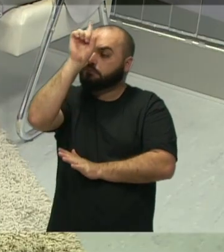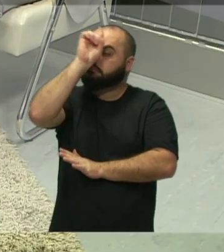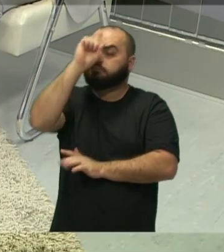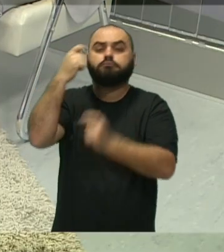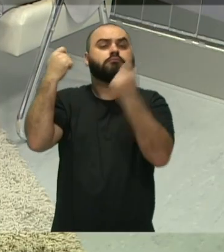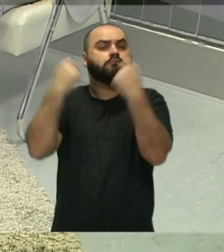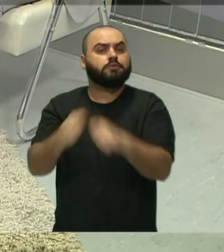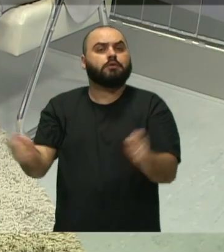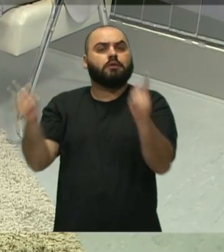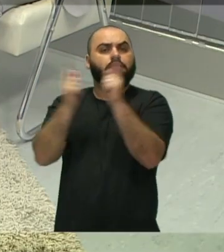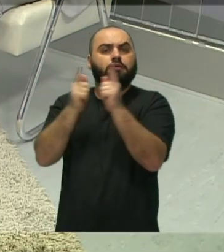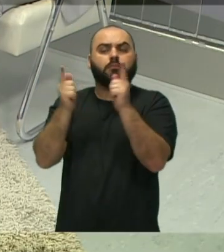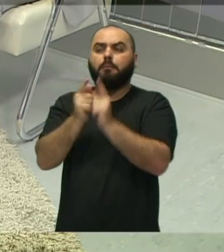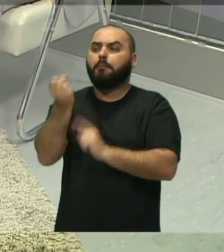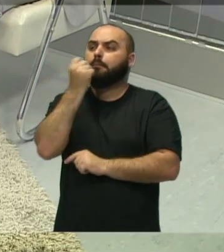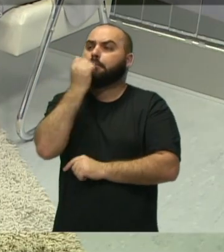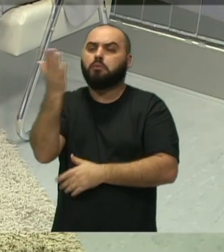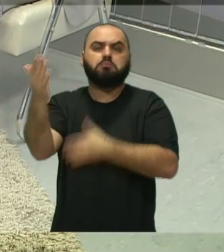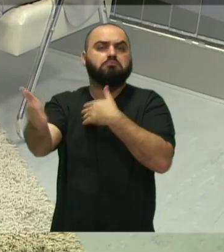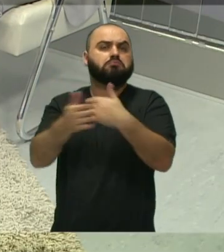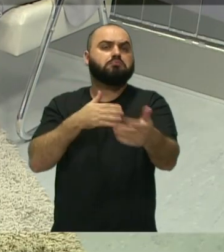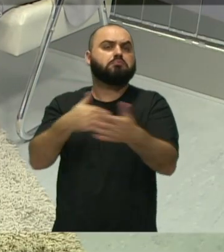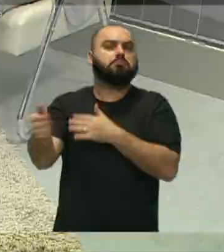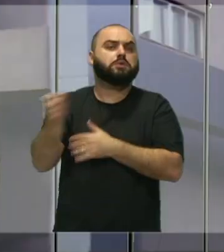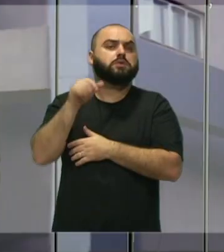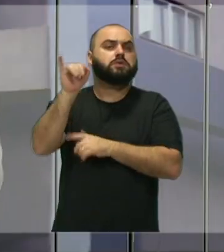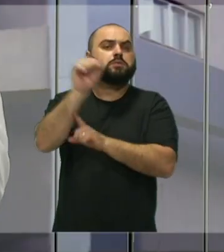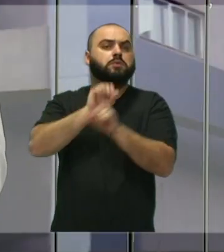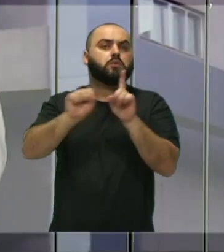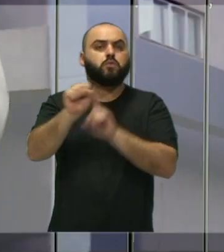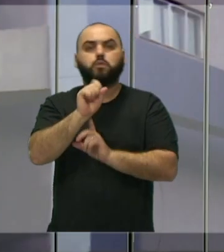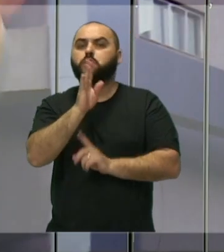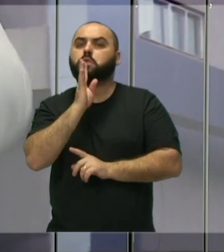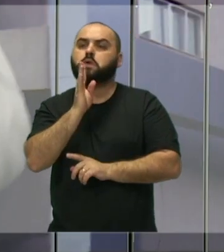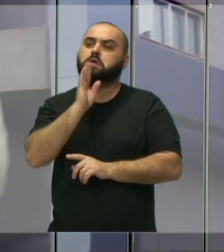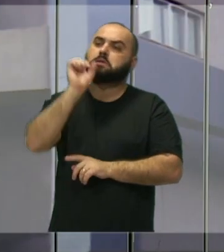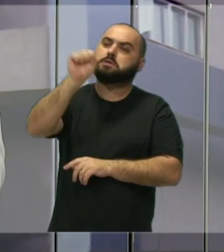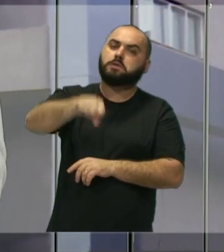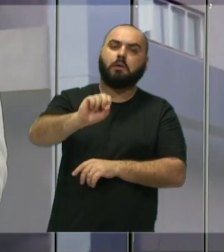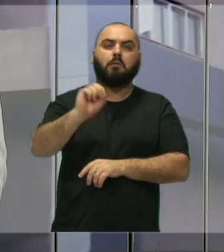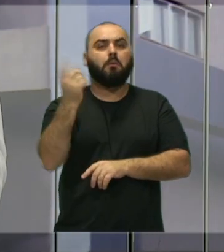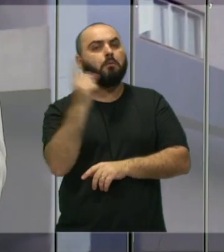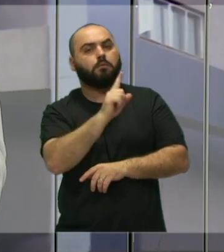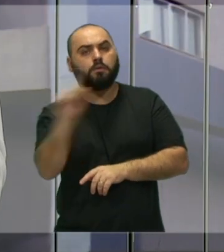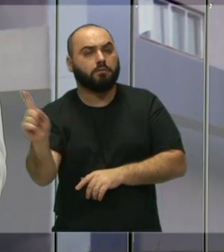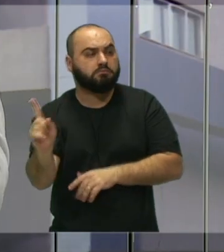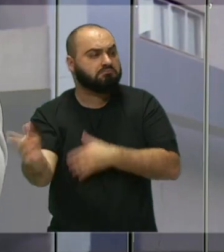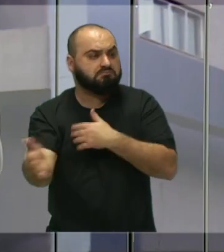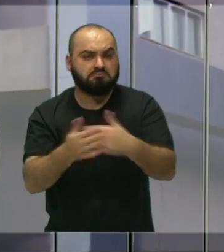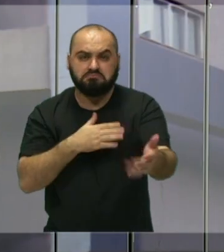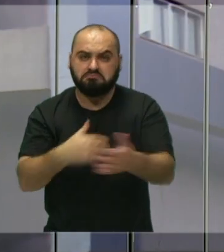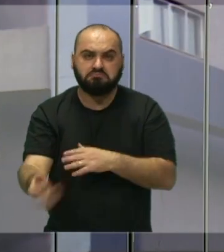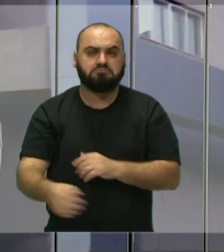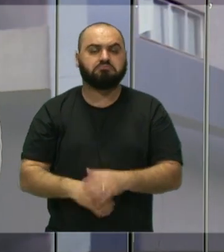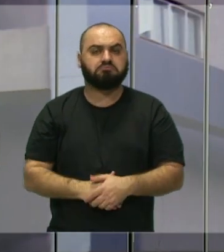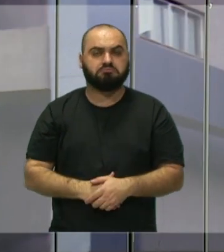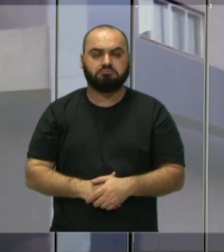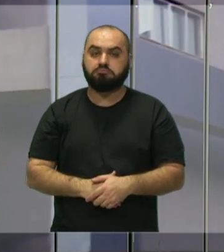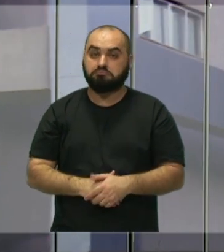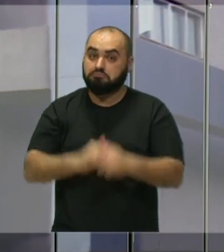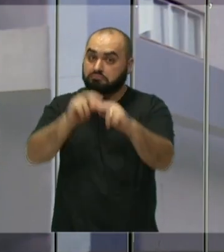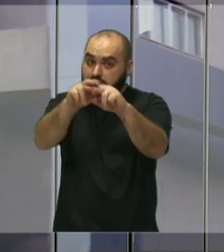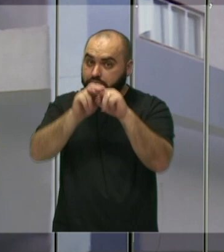tenha também, sendo conhecida ou não na sociedade, sendo figura pública ou não. Então, a